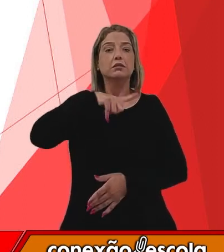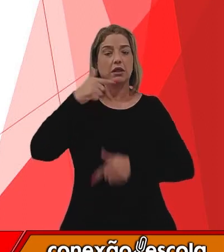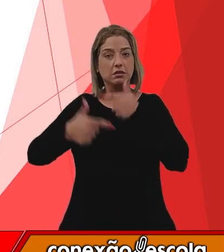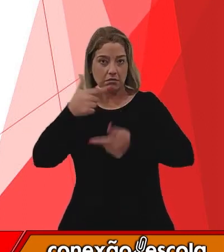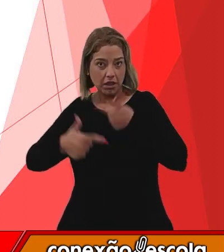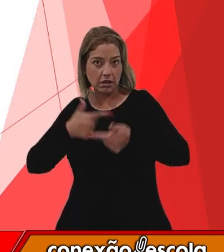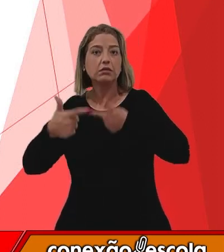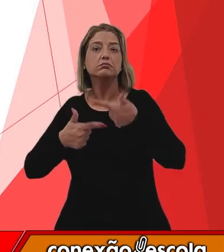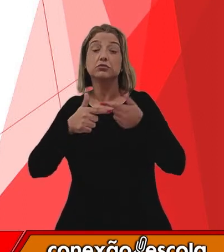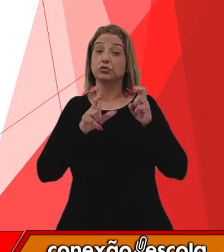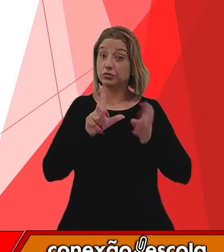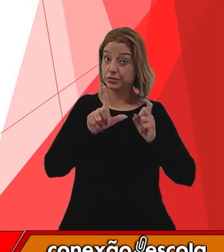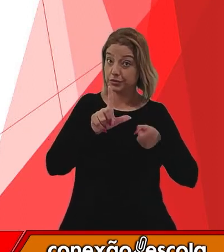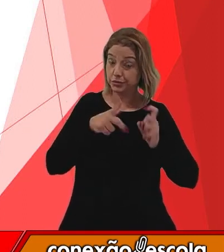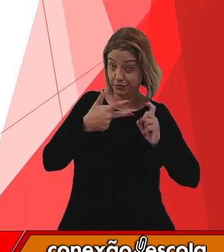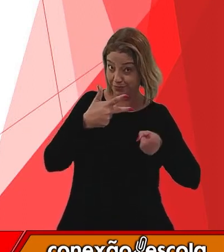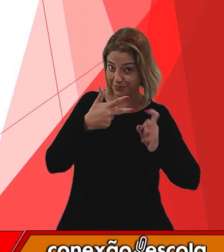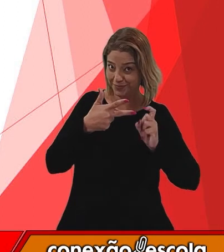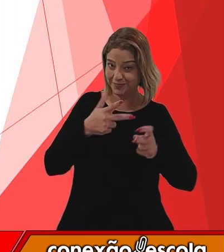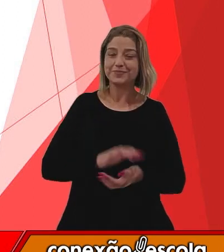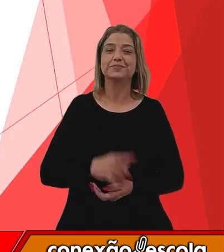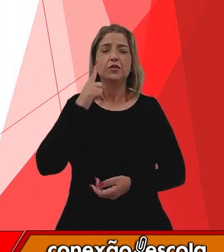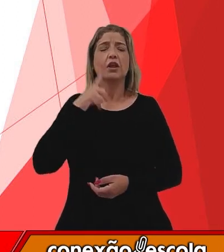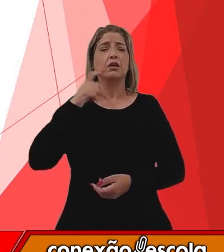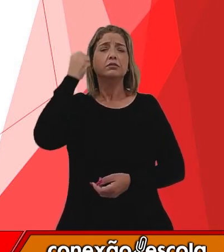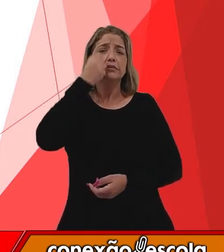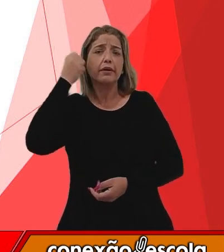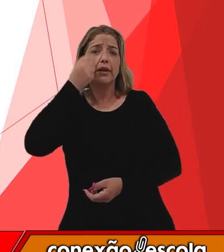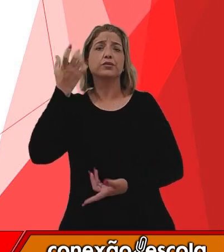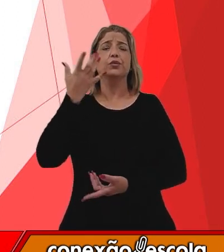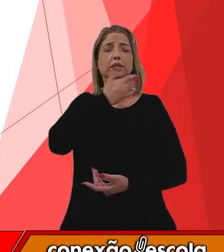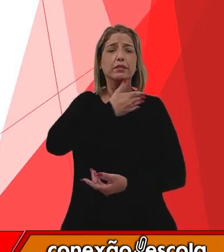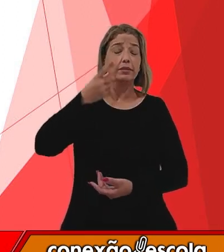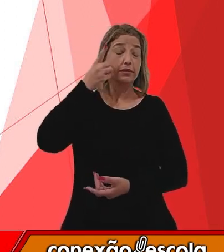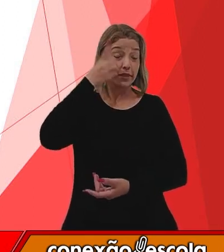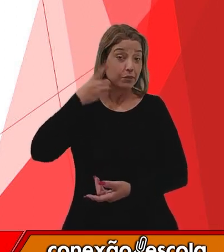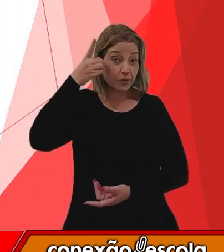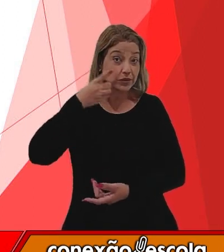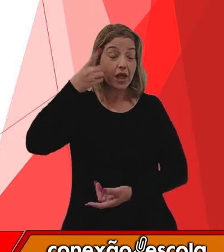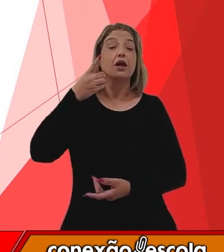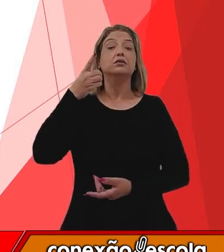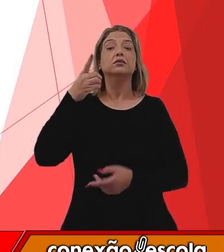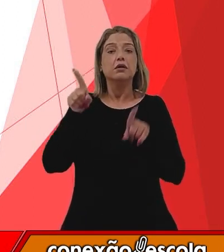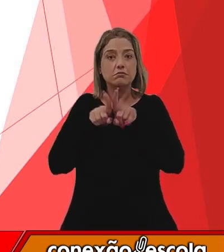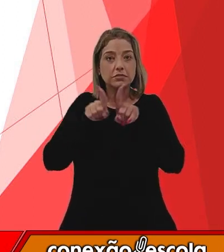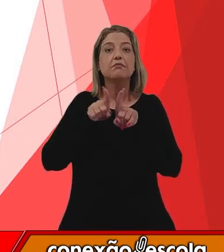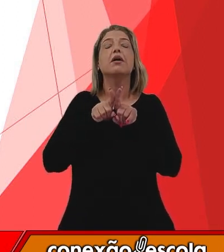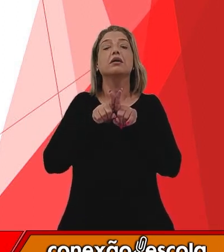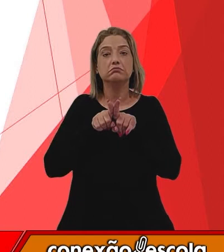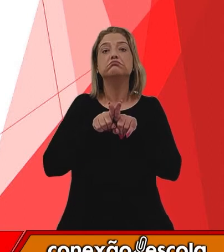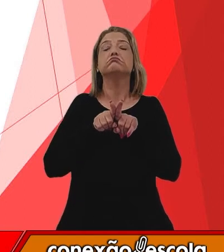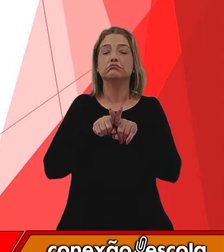executivo. São eles os senadores, deputados federais, estaduais e os vereadores. E,